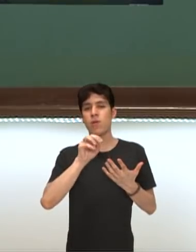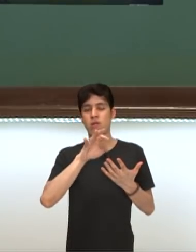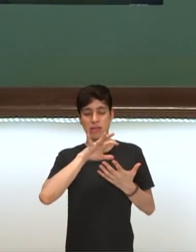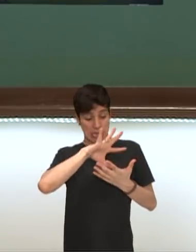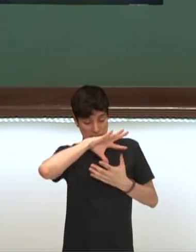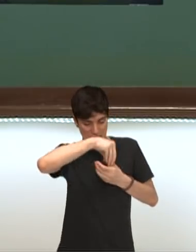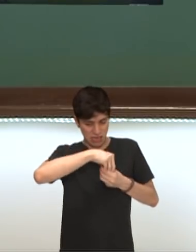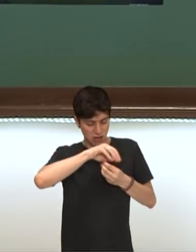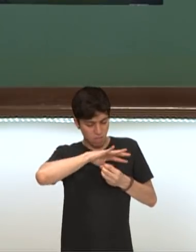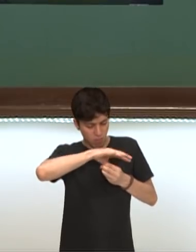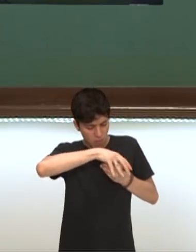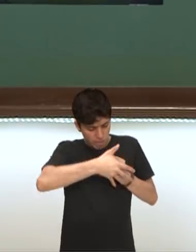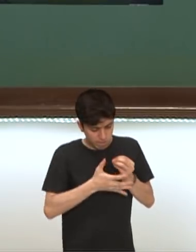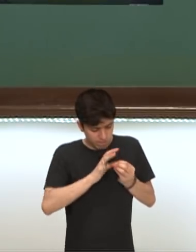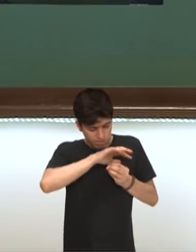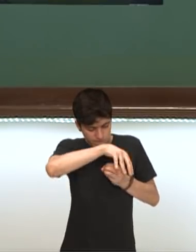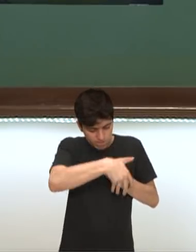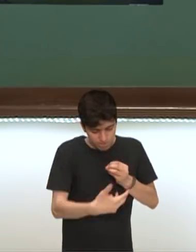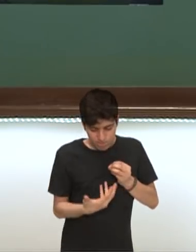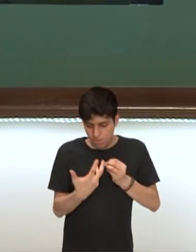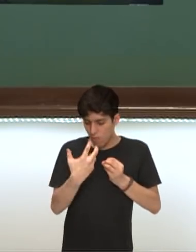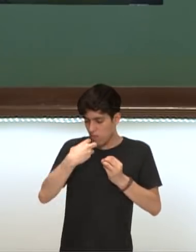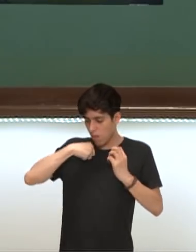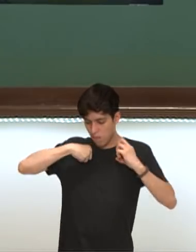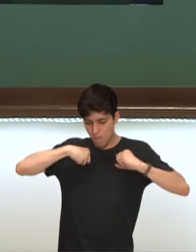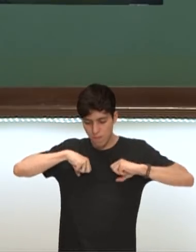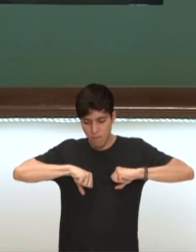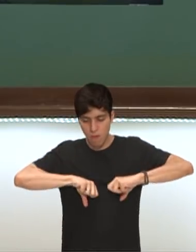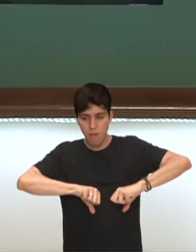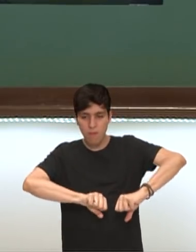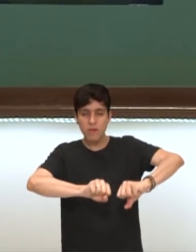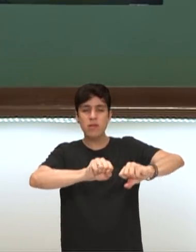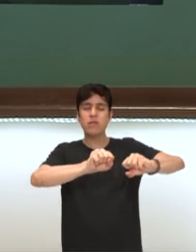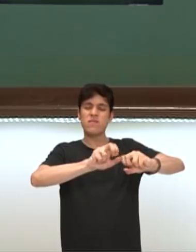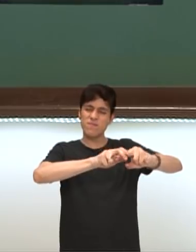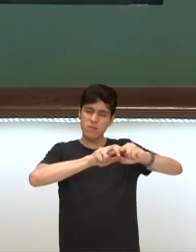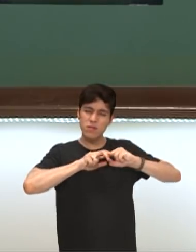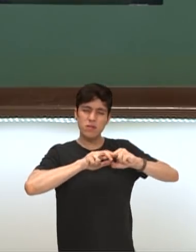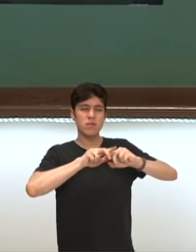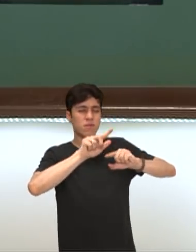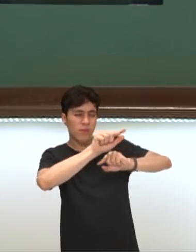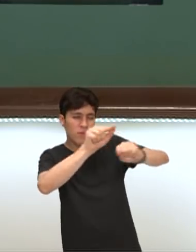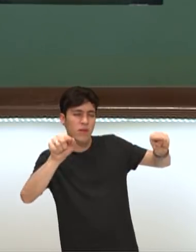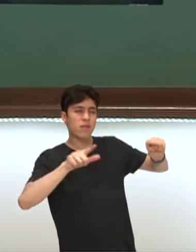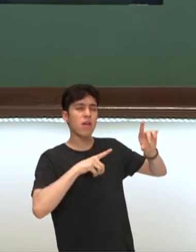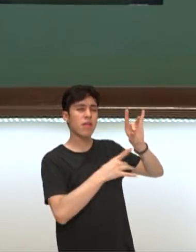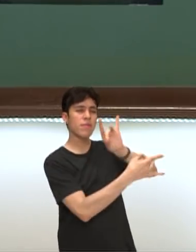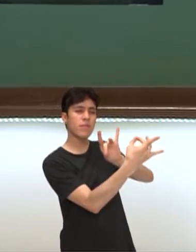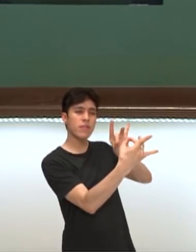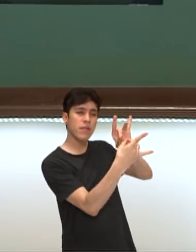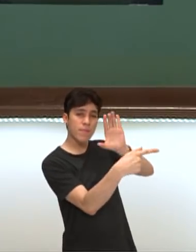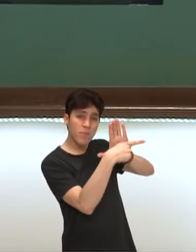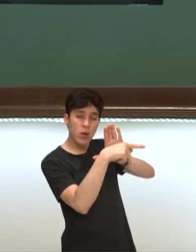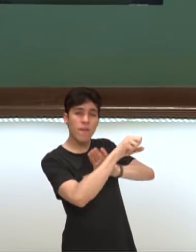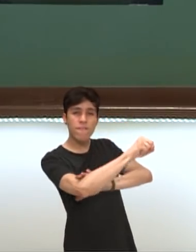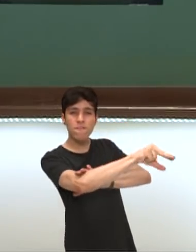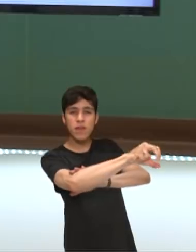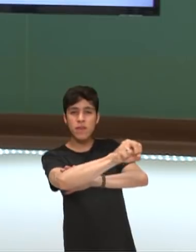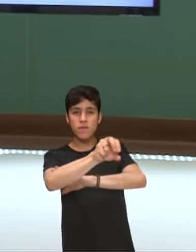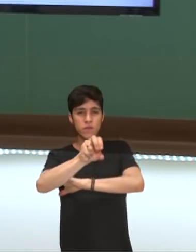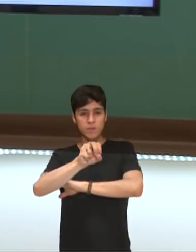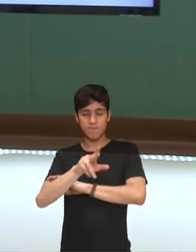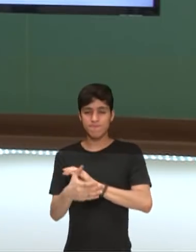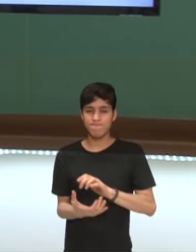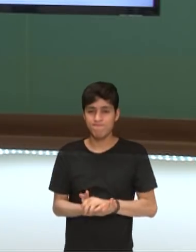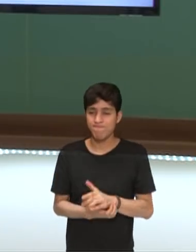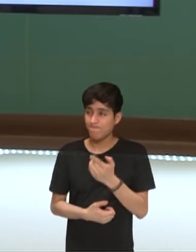poder invadir as células. Tá? Então, geralmente nós temos especificidade viral. Além disso, nós vamos analisar aqui no